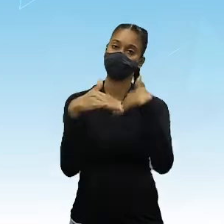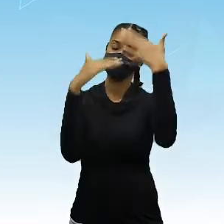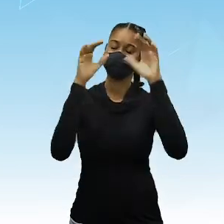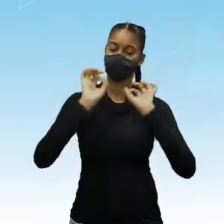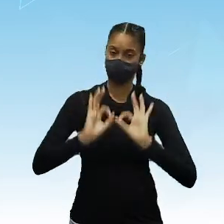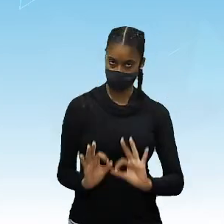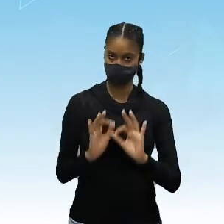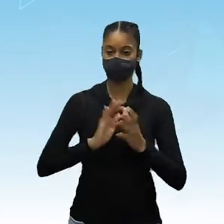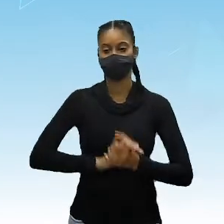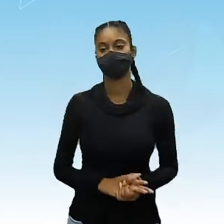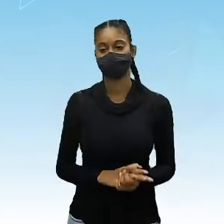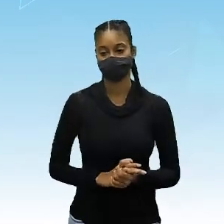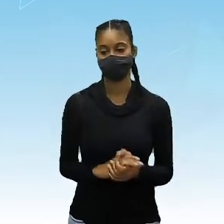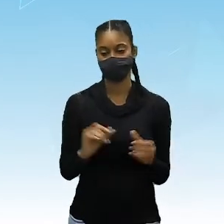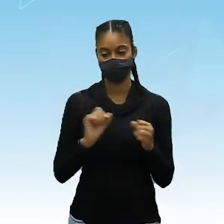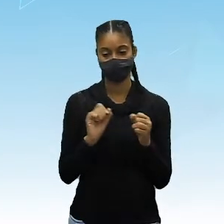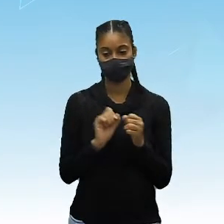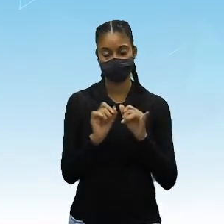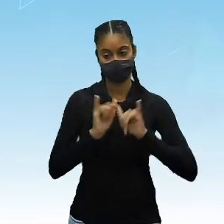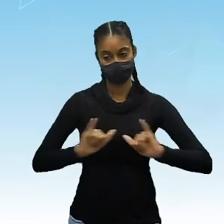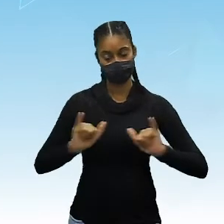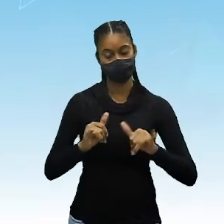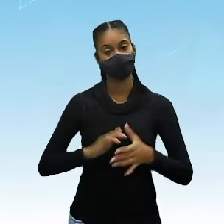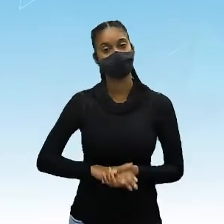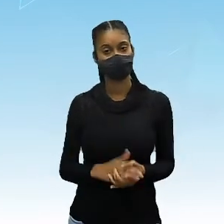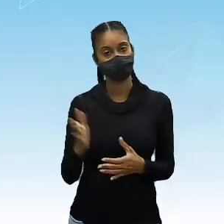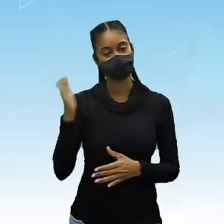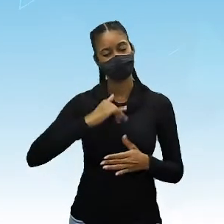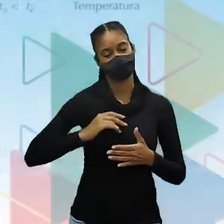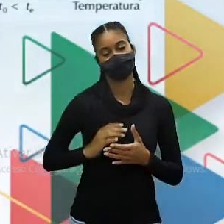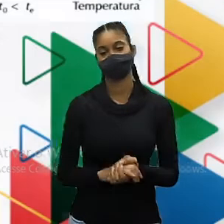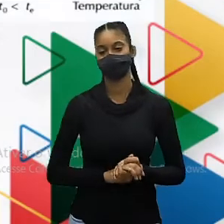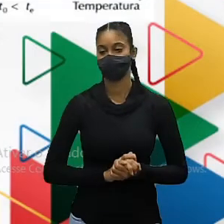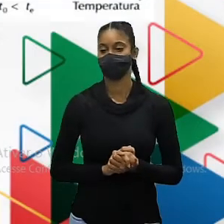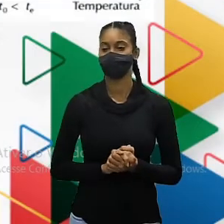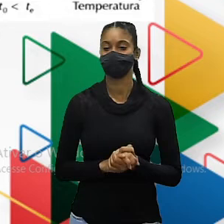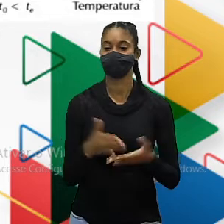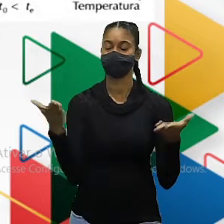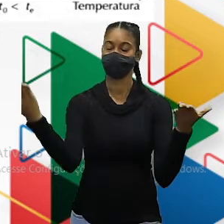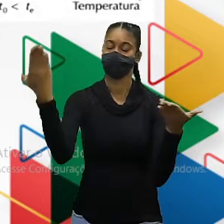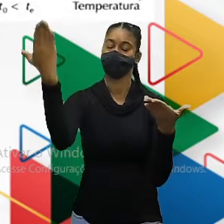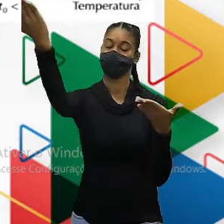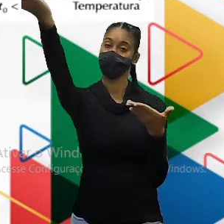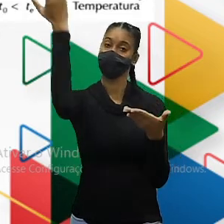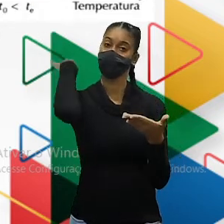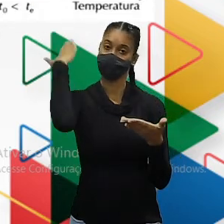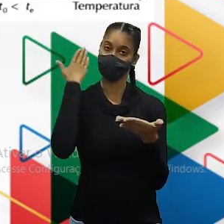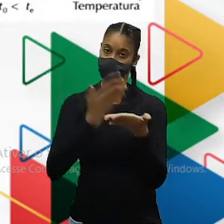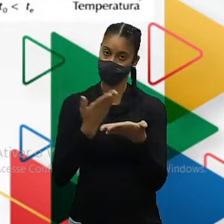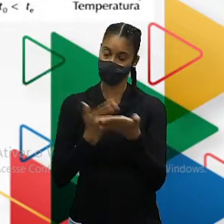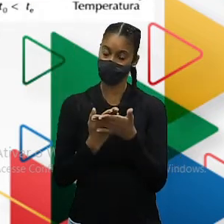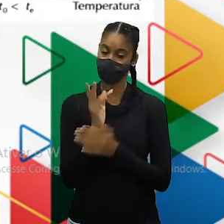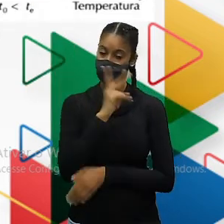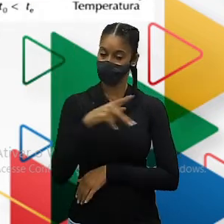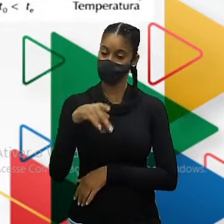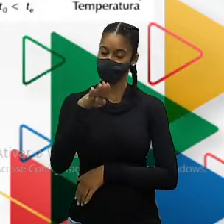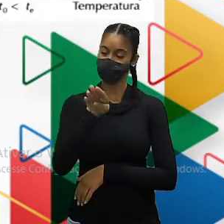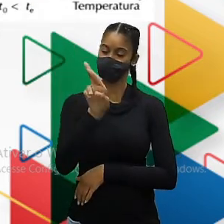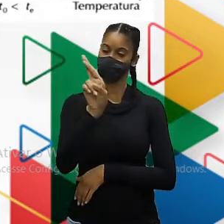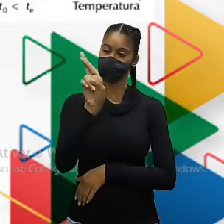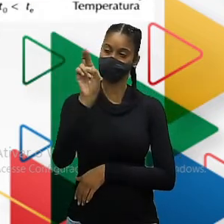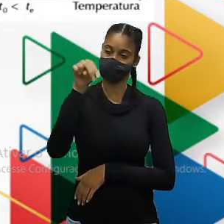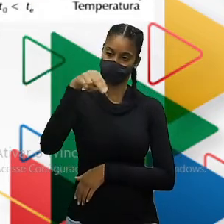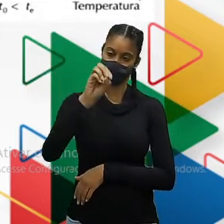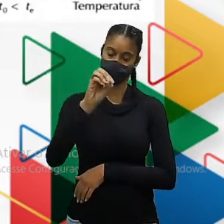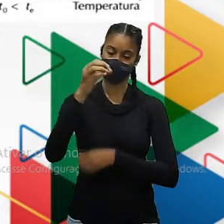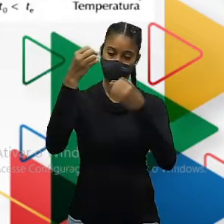certo? Então, dado este recadinho, vamos embora. Na aula anterior, o professor Bruno estava falando para